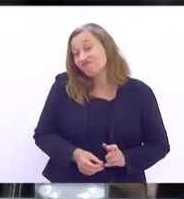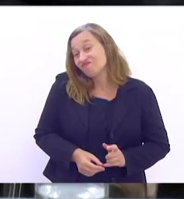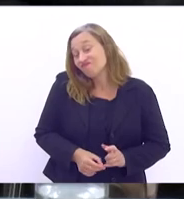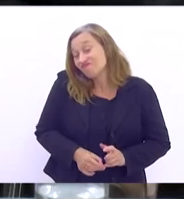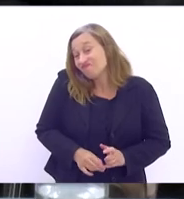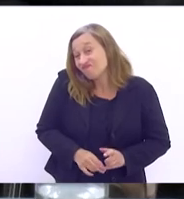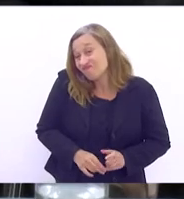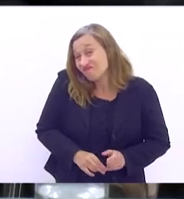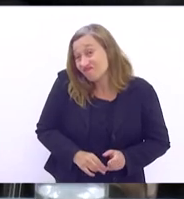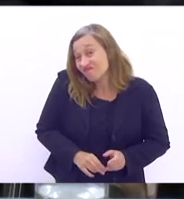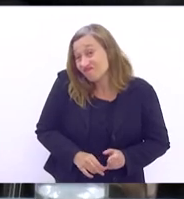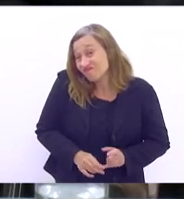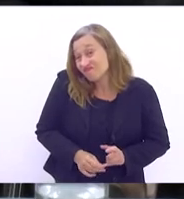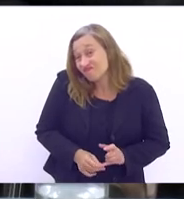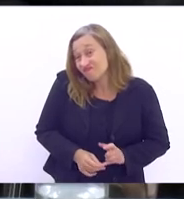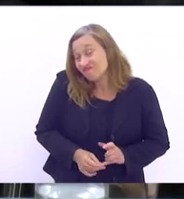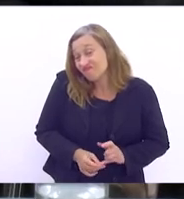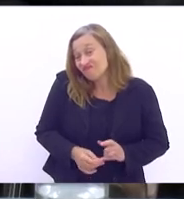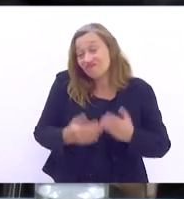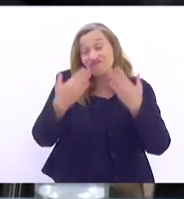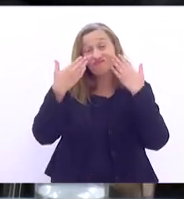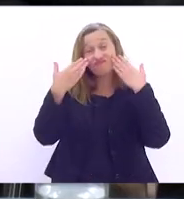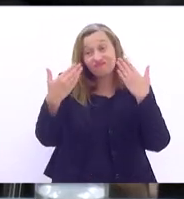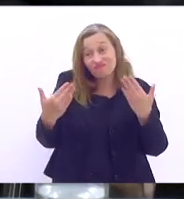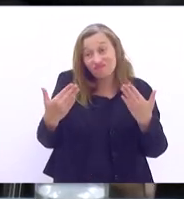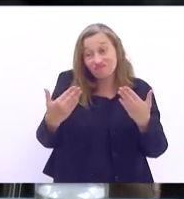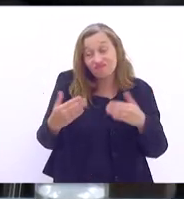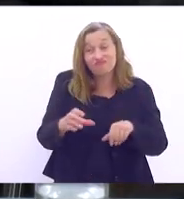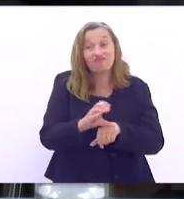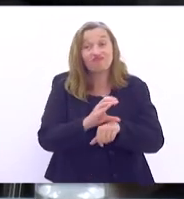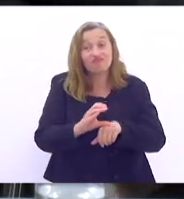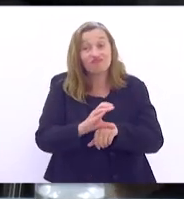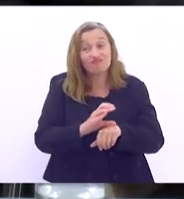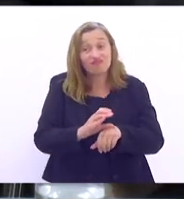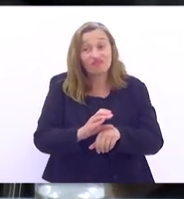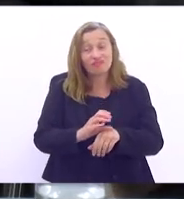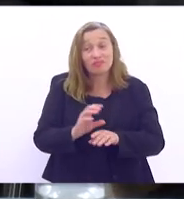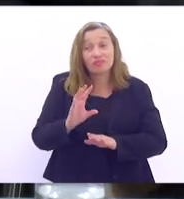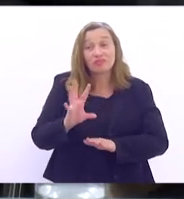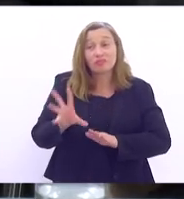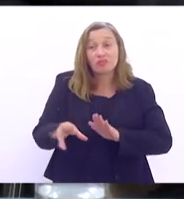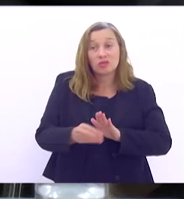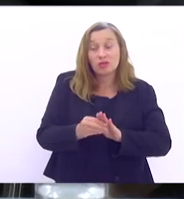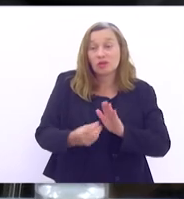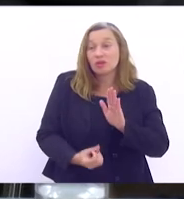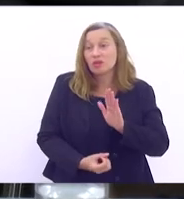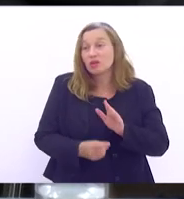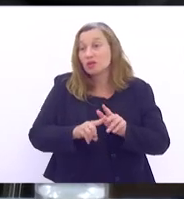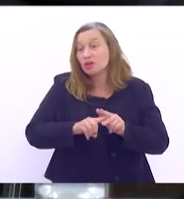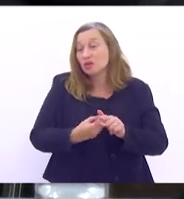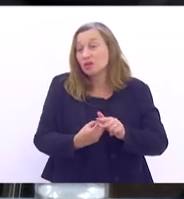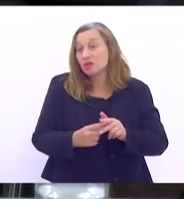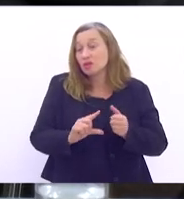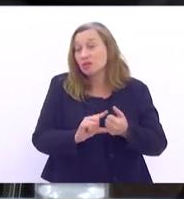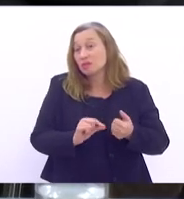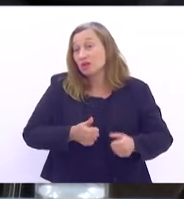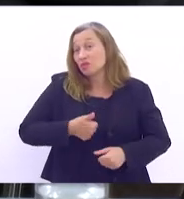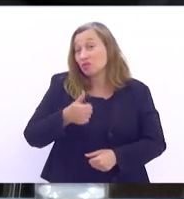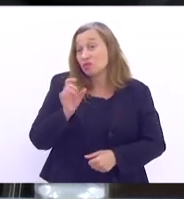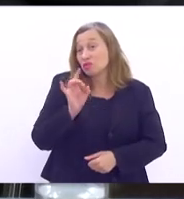se fosse apresentada a constitucionalidade com emenda modificativa ao parágrafo único,